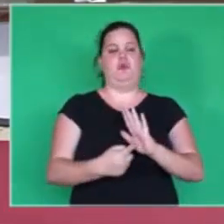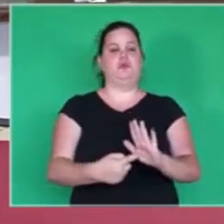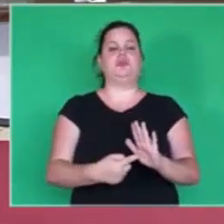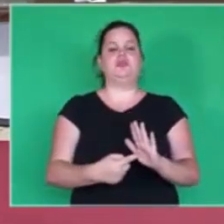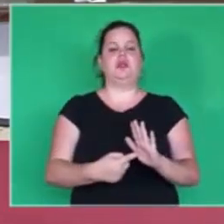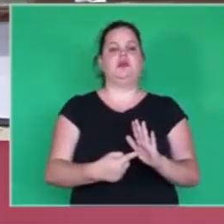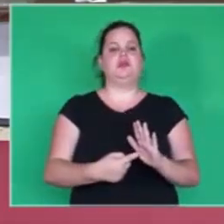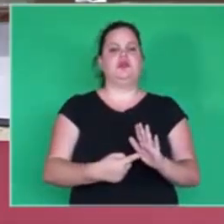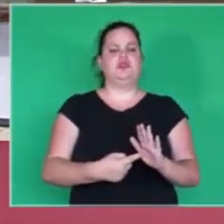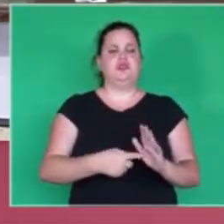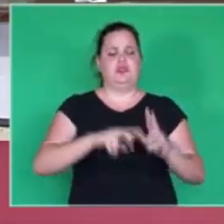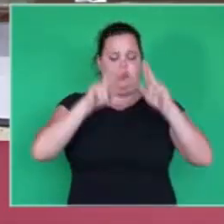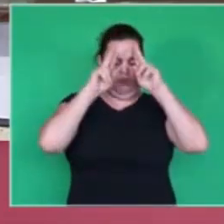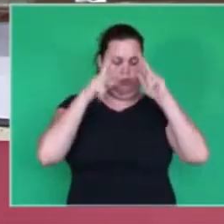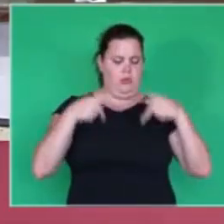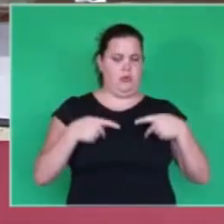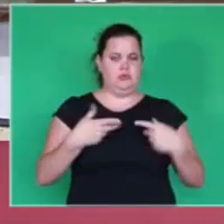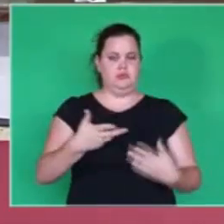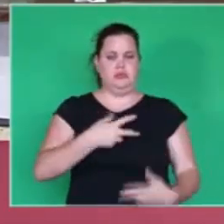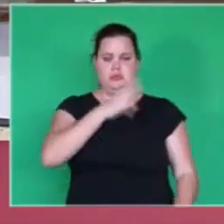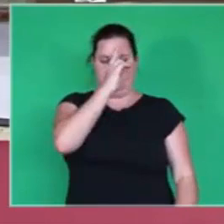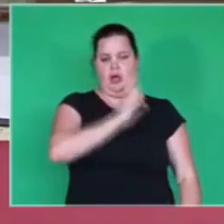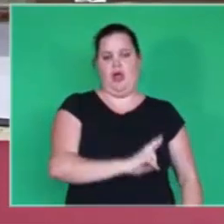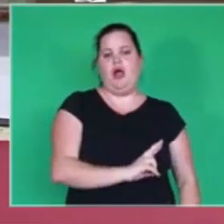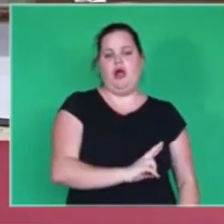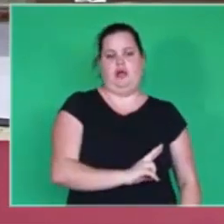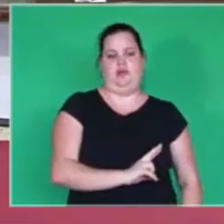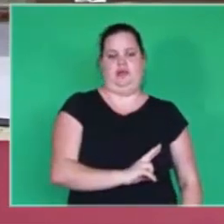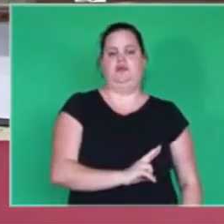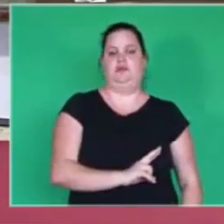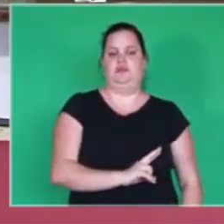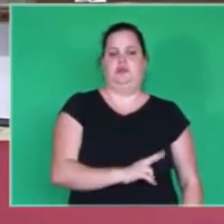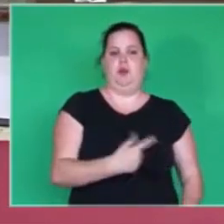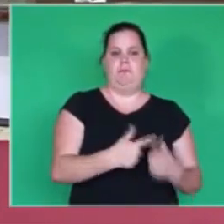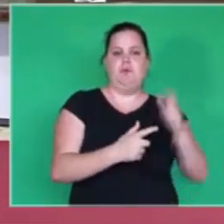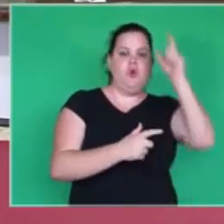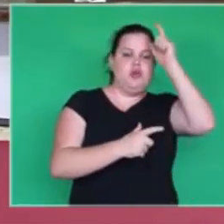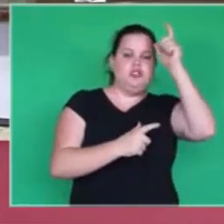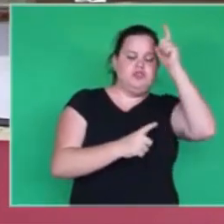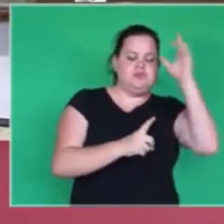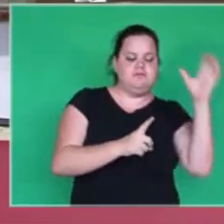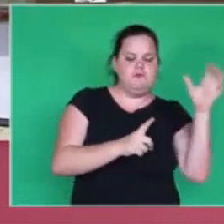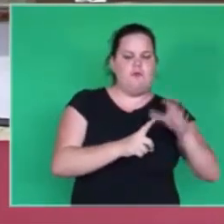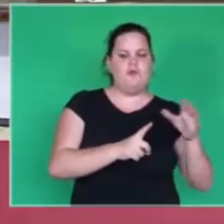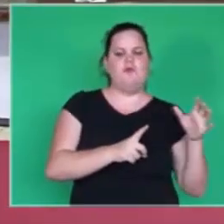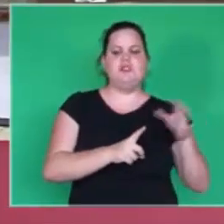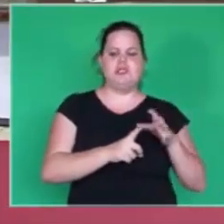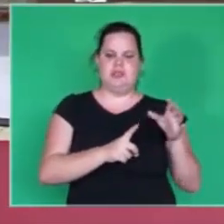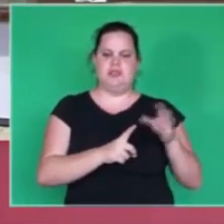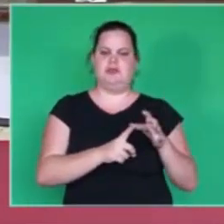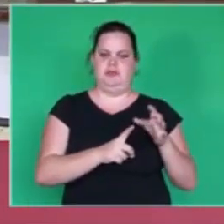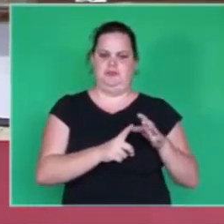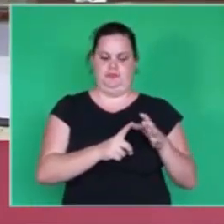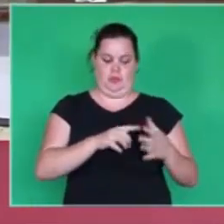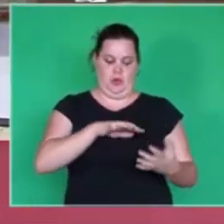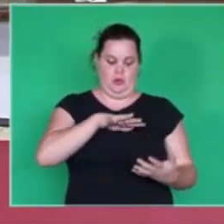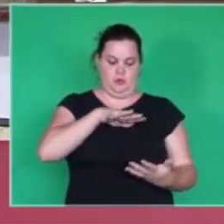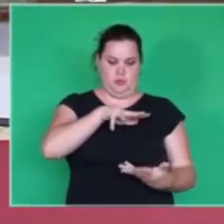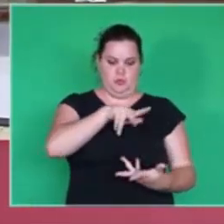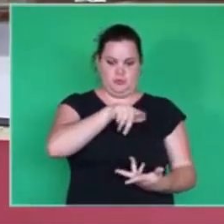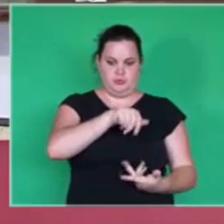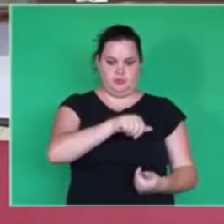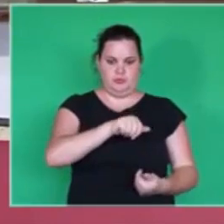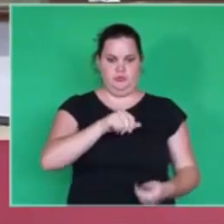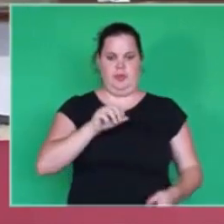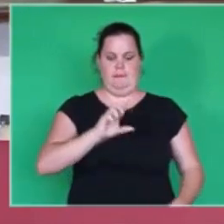razão. Buscou a razão com o inimigo. Então, o mundo... Vamos usar a palavra mundo